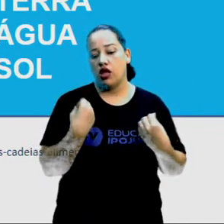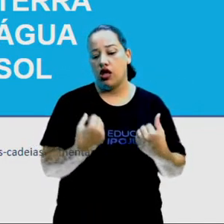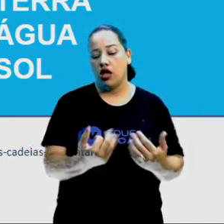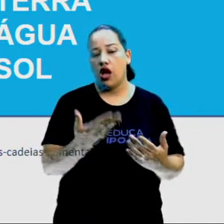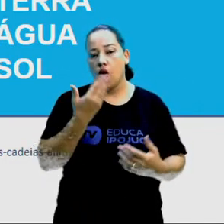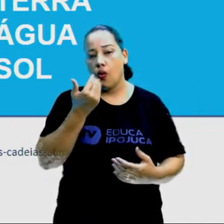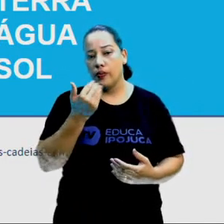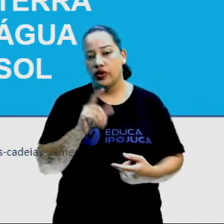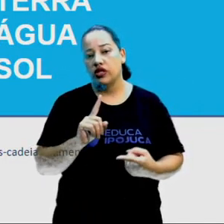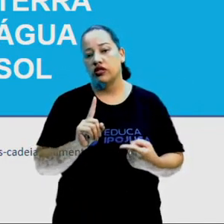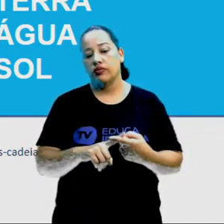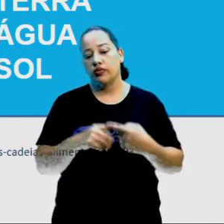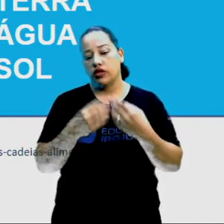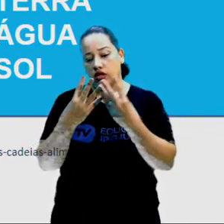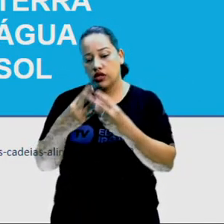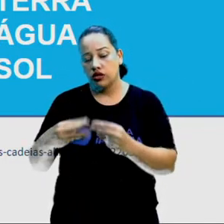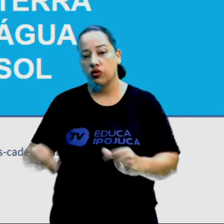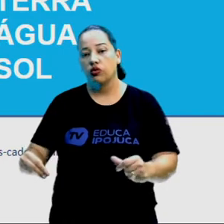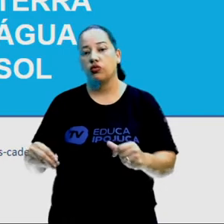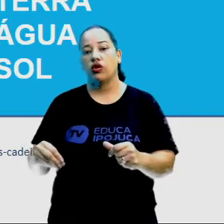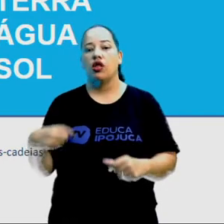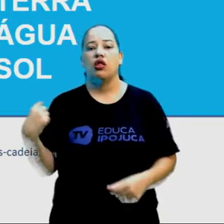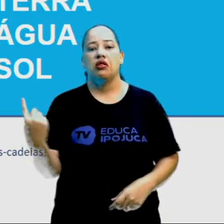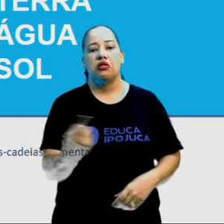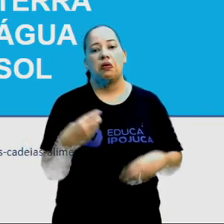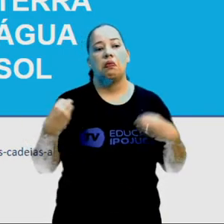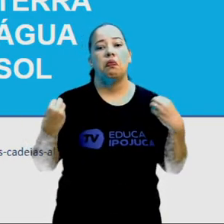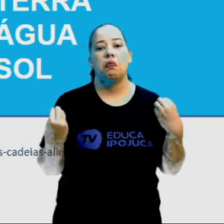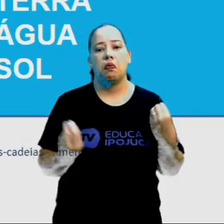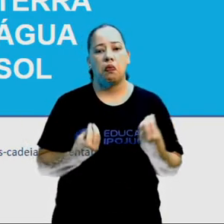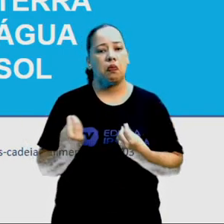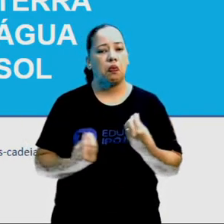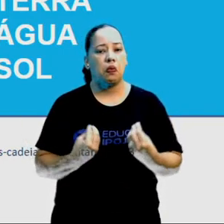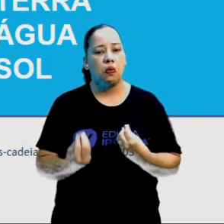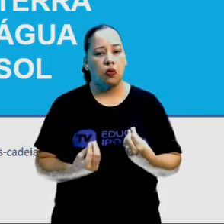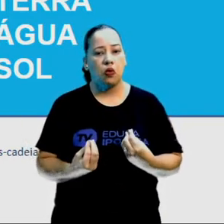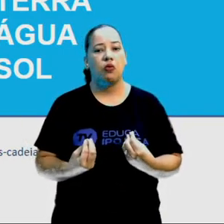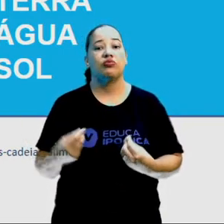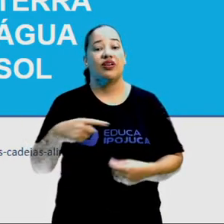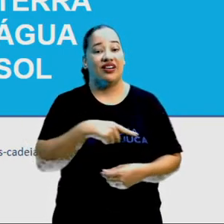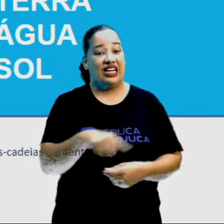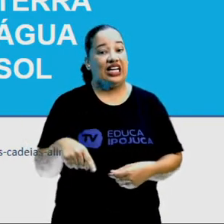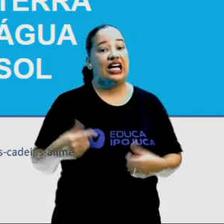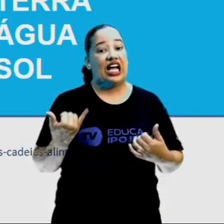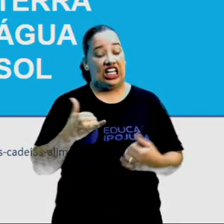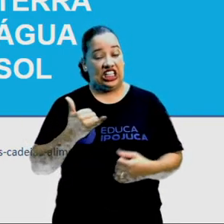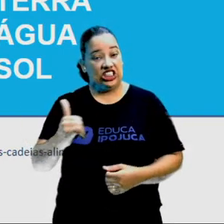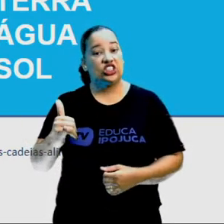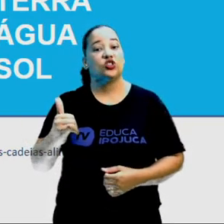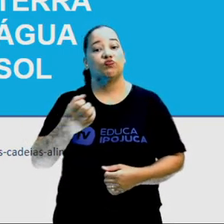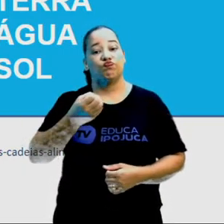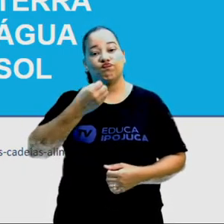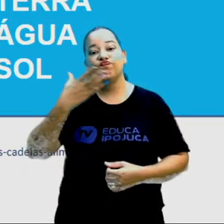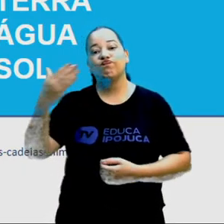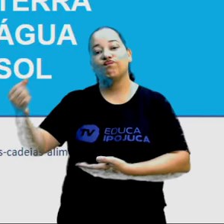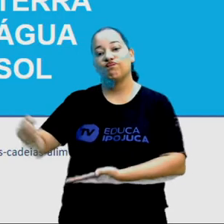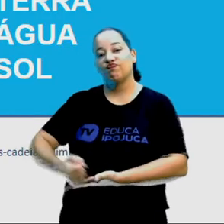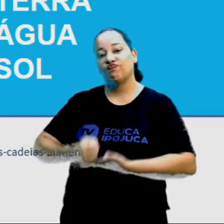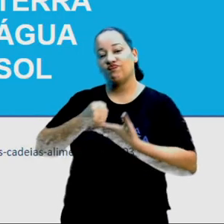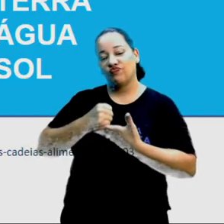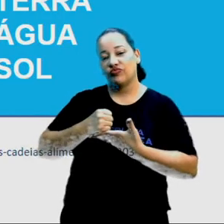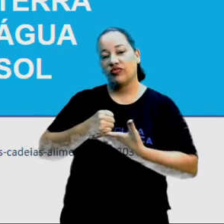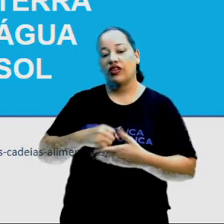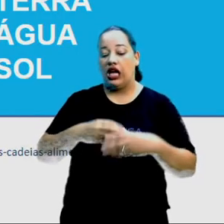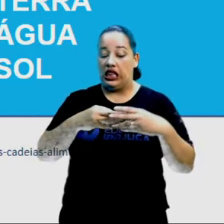dos decompositores. O que seria de nós se não tivéssemos essa fonte de energia que nos mantém? Na letra A é